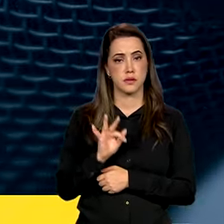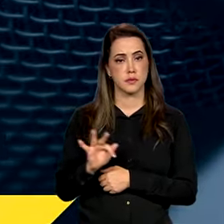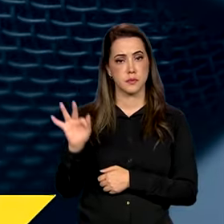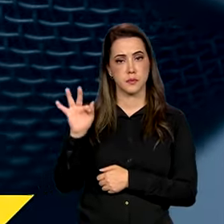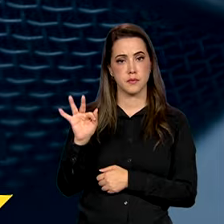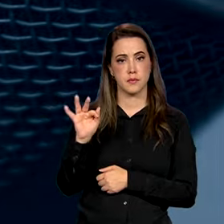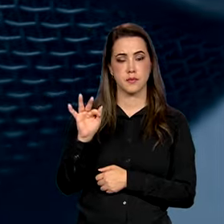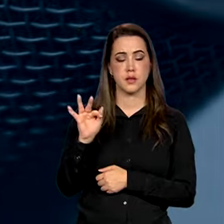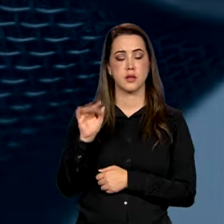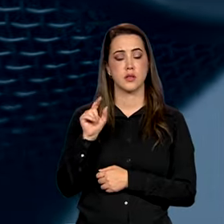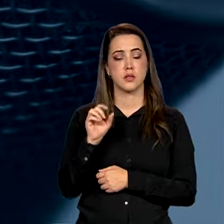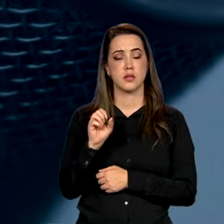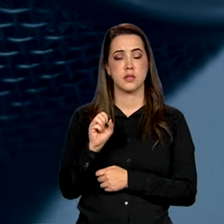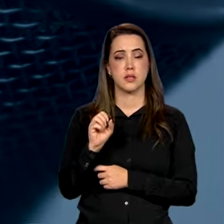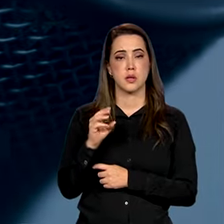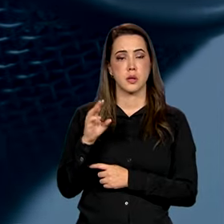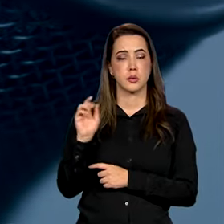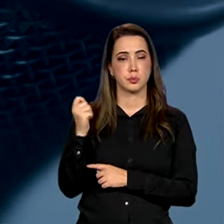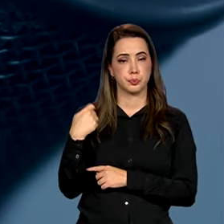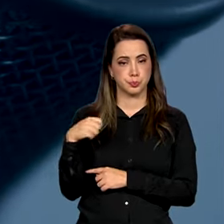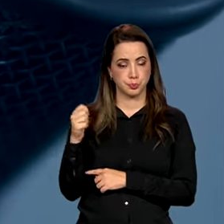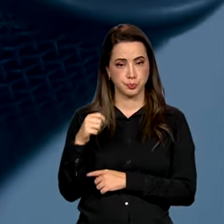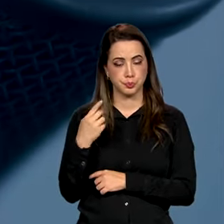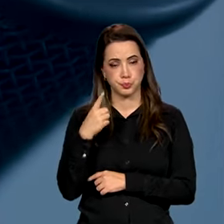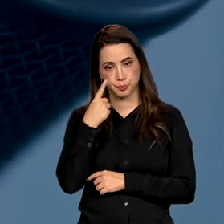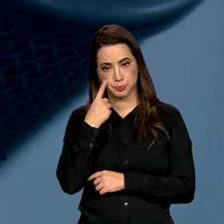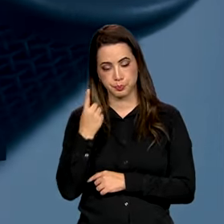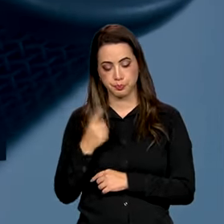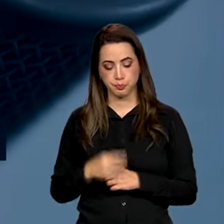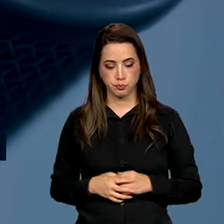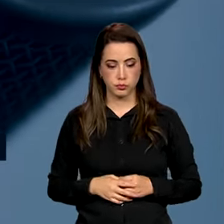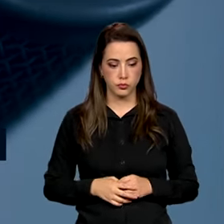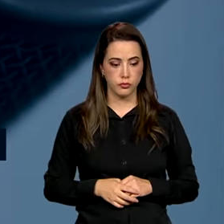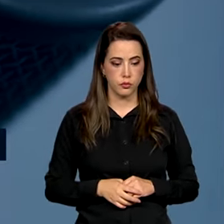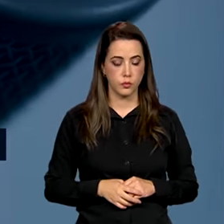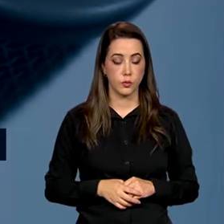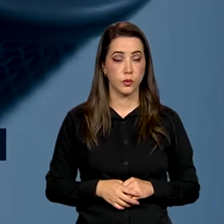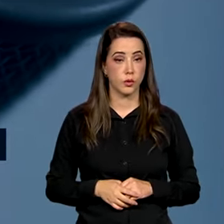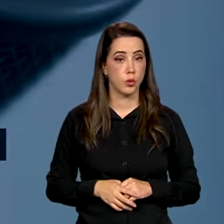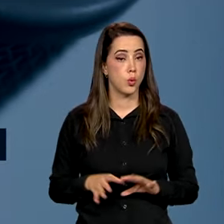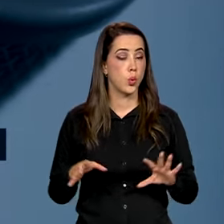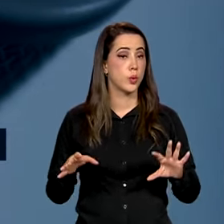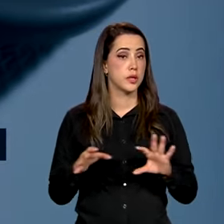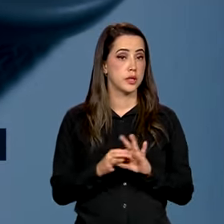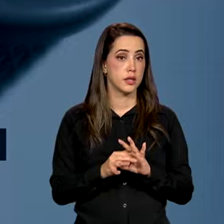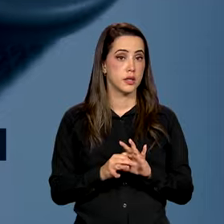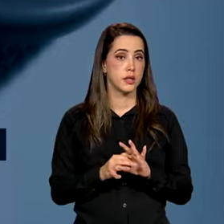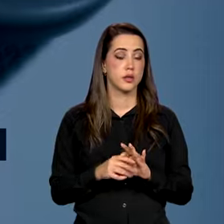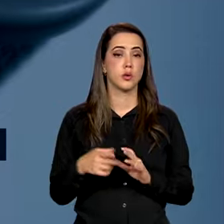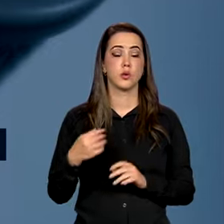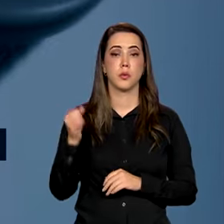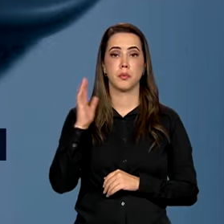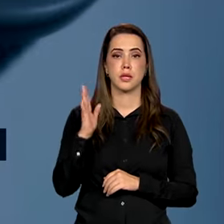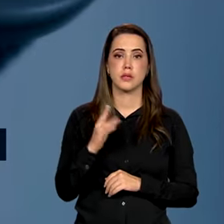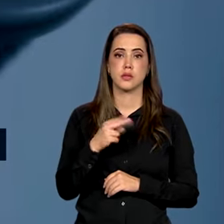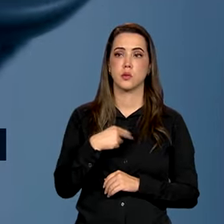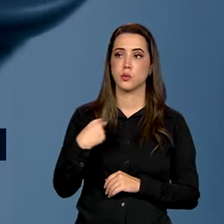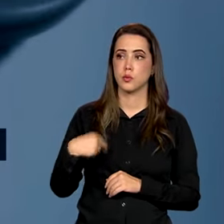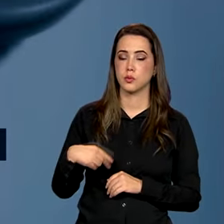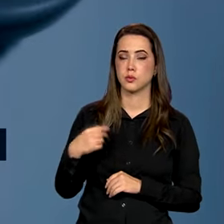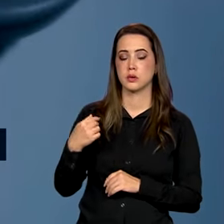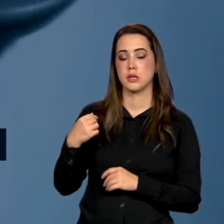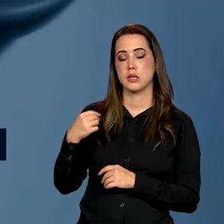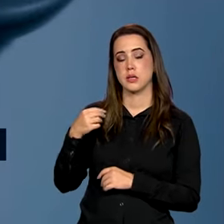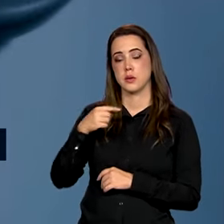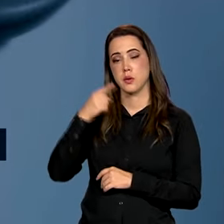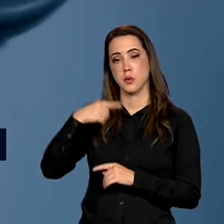de Santa Maria Bruno anderlei a Índia torna-se A Voz do Brasil tem ideia ainda mais